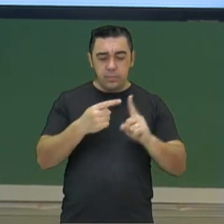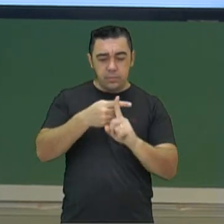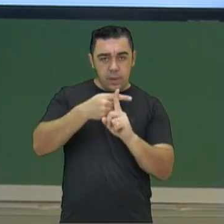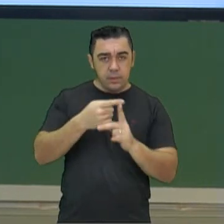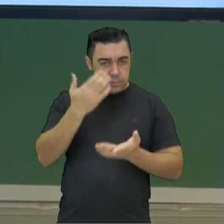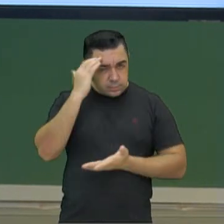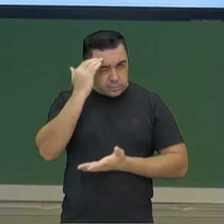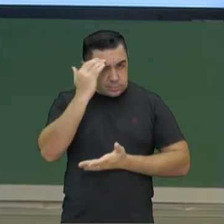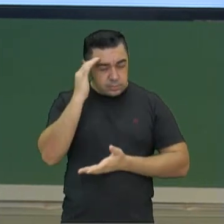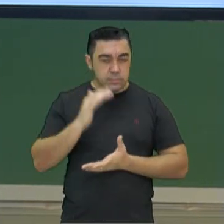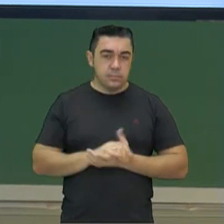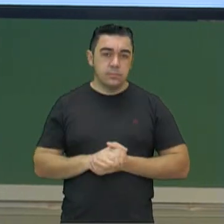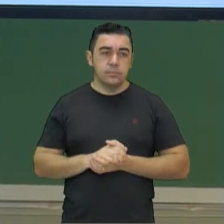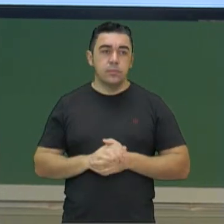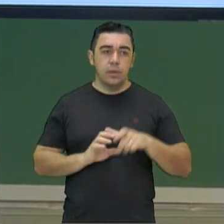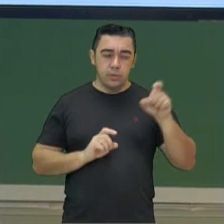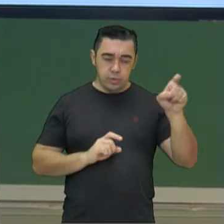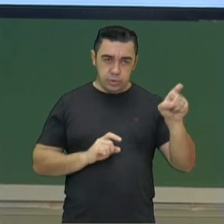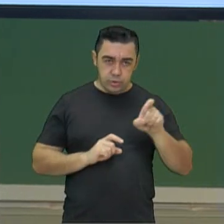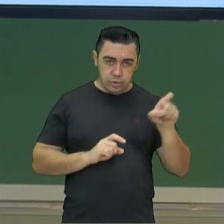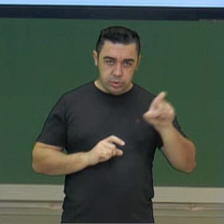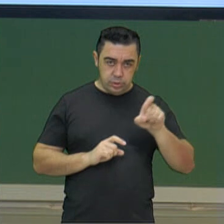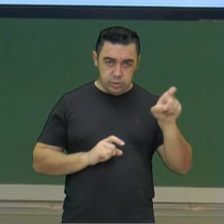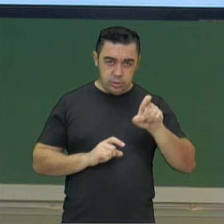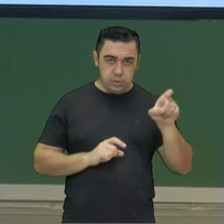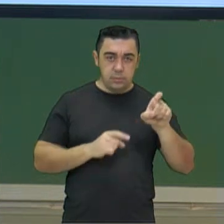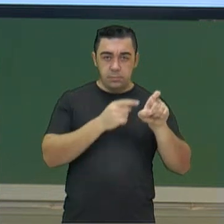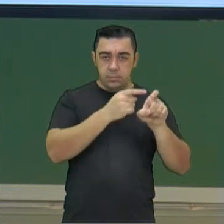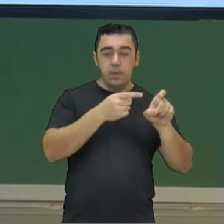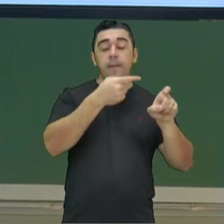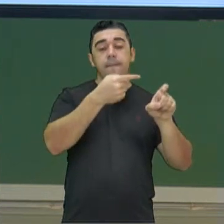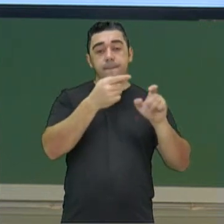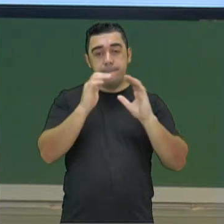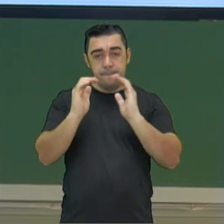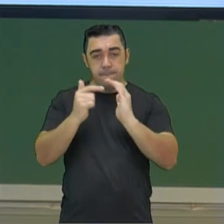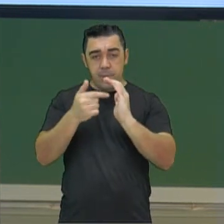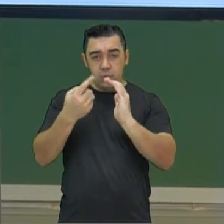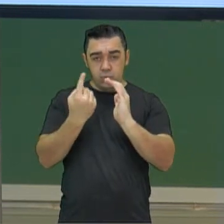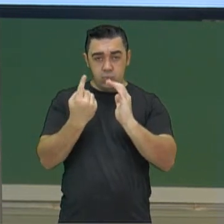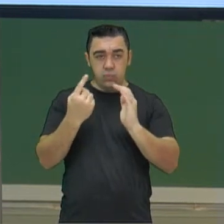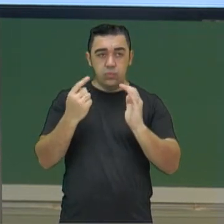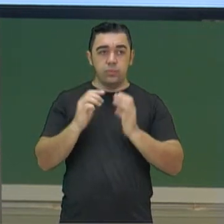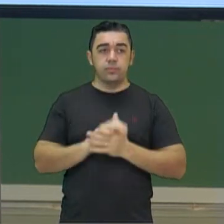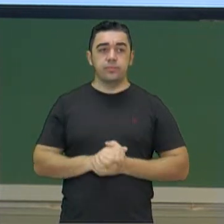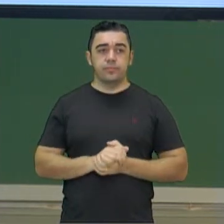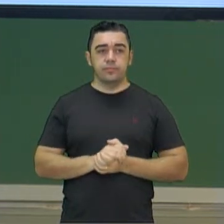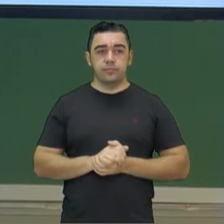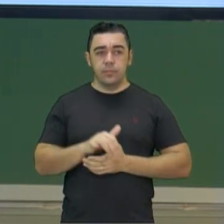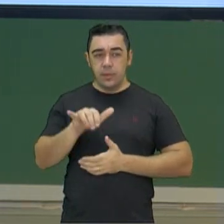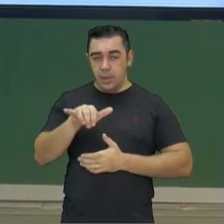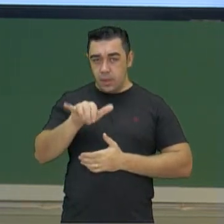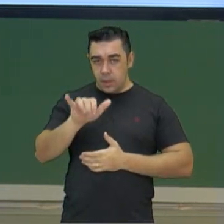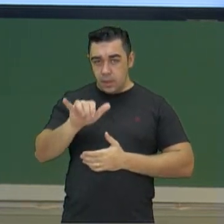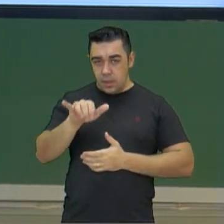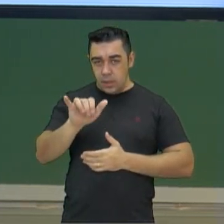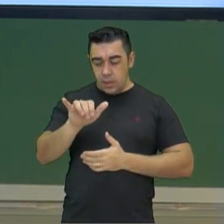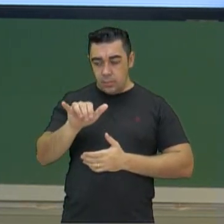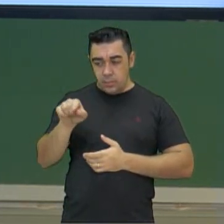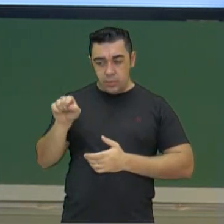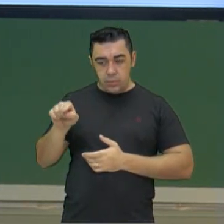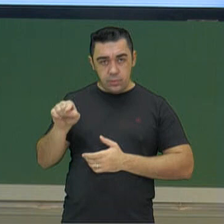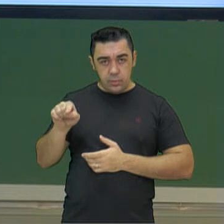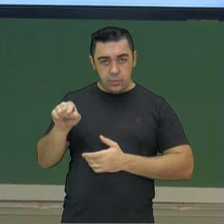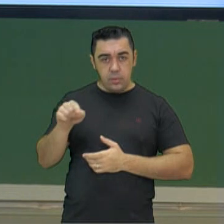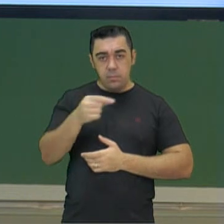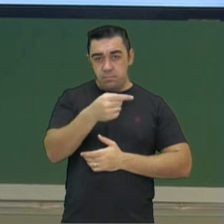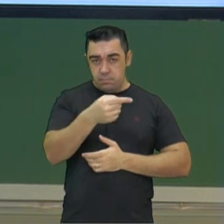Então, o x do centro, que é o valor de m, vai ser menos 1. E o y do centro, que é o